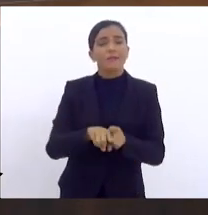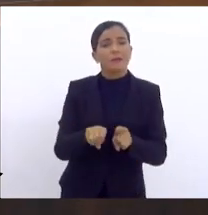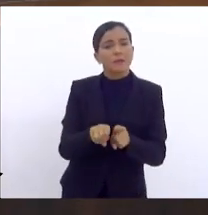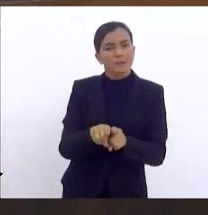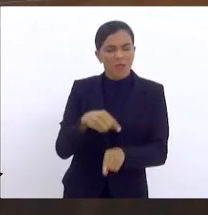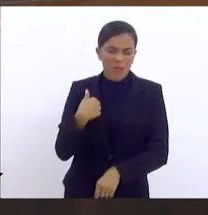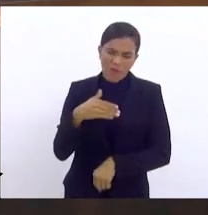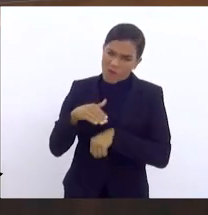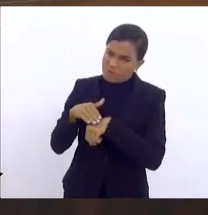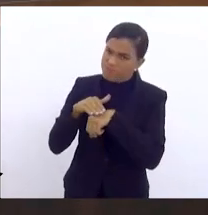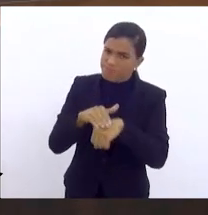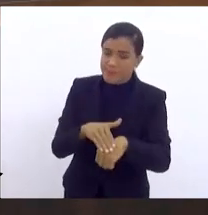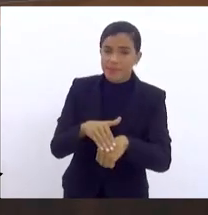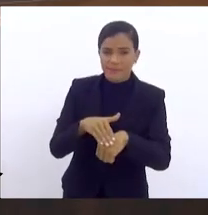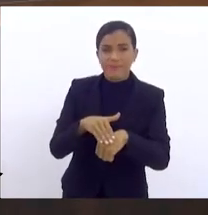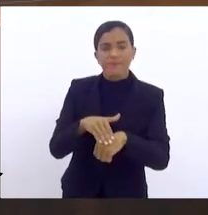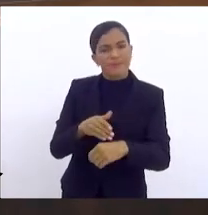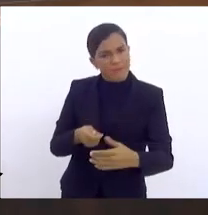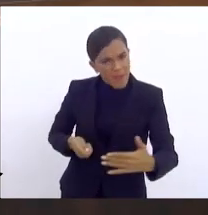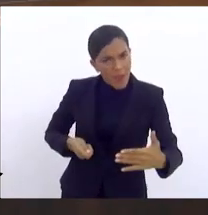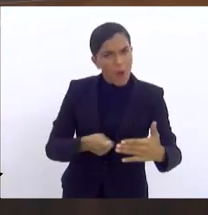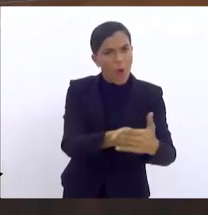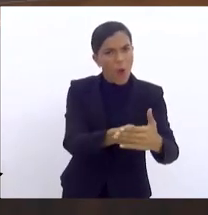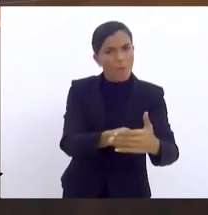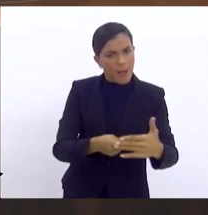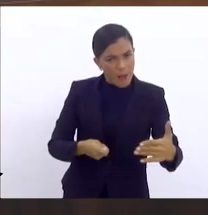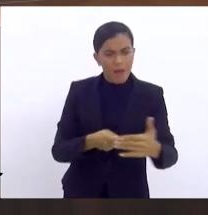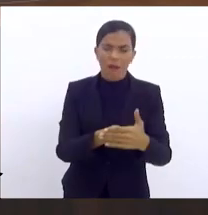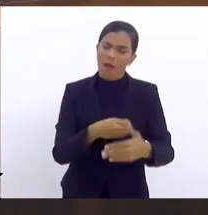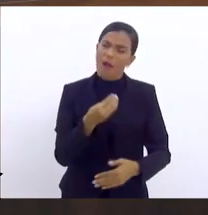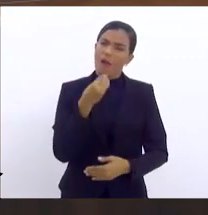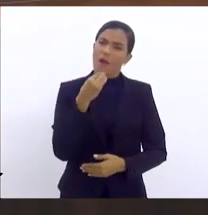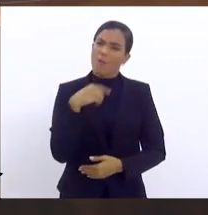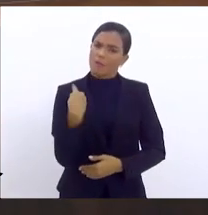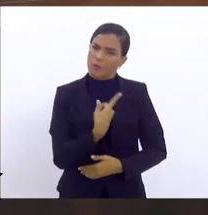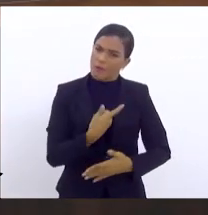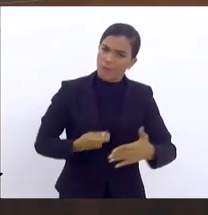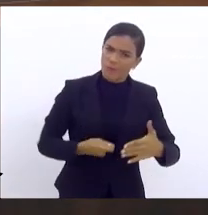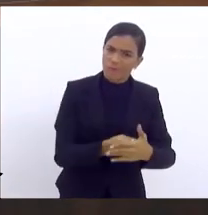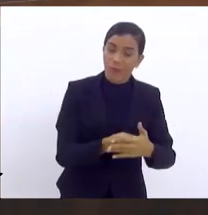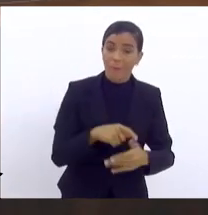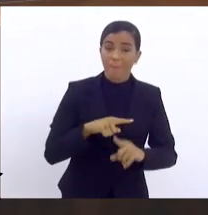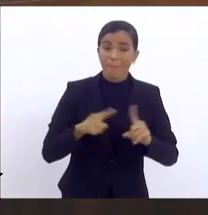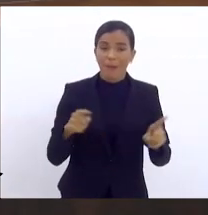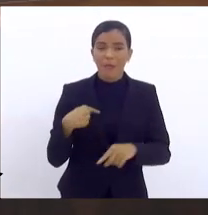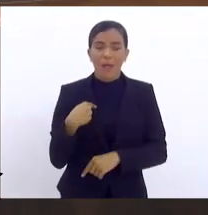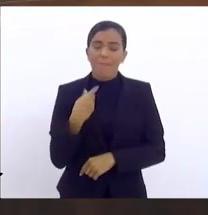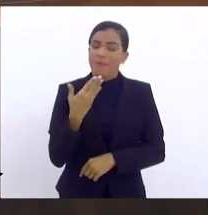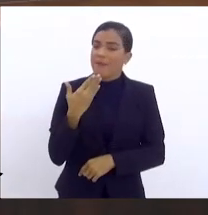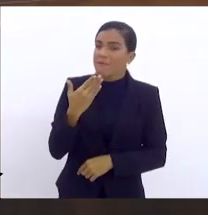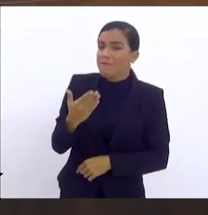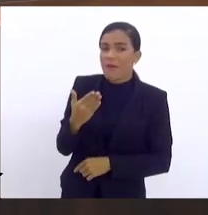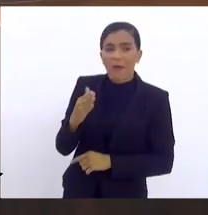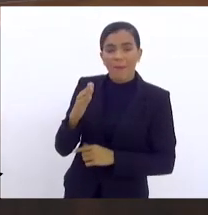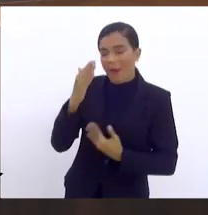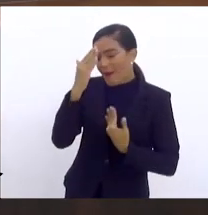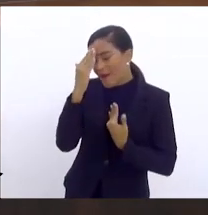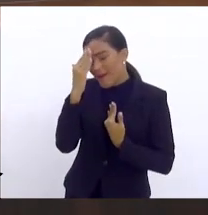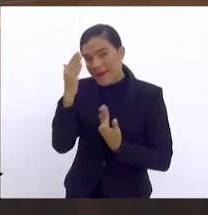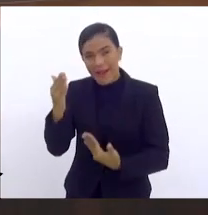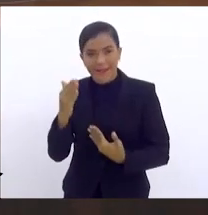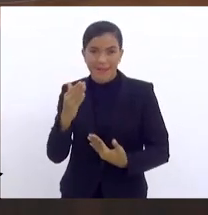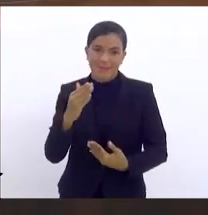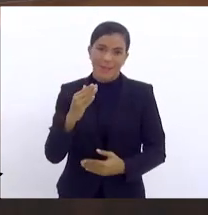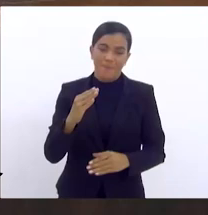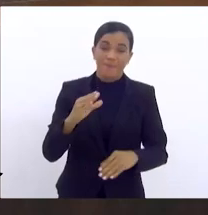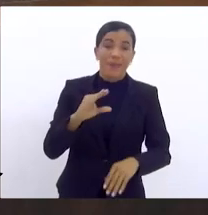Dino primeiro a gente aqui vai sempre cobrar também nós vamos cobrar claro que nós vamos cobrar mas a minha fala sempre para agradecer Eu trabalho com a polícia militar